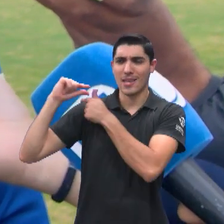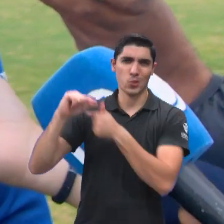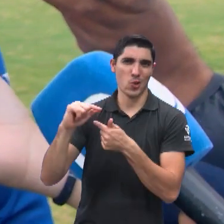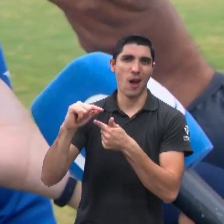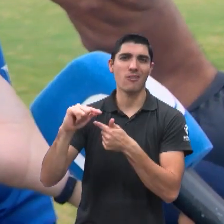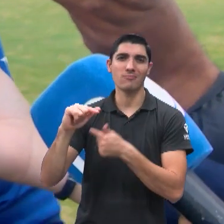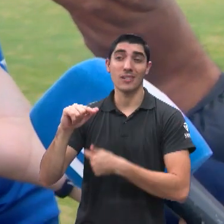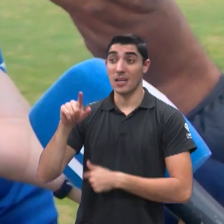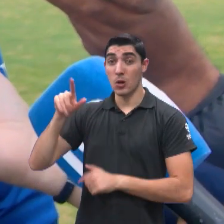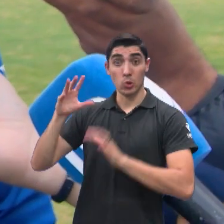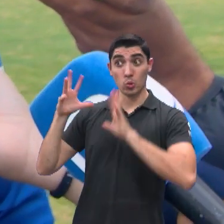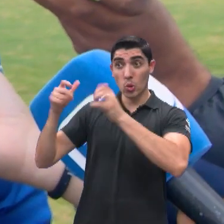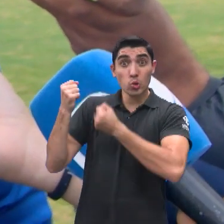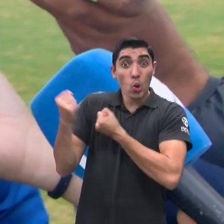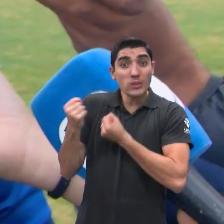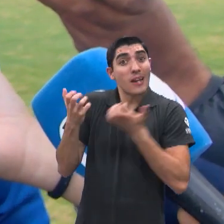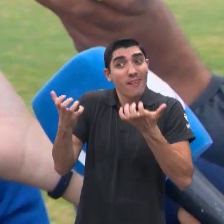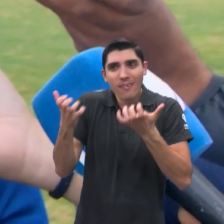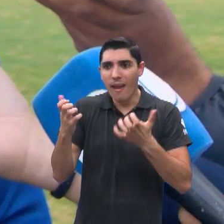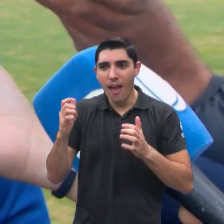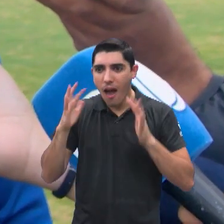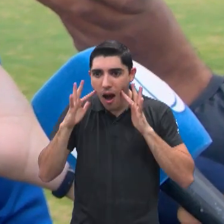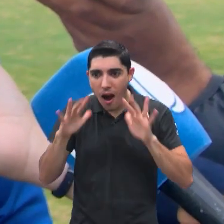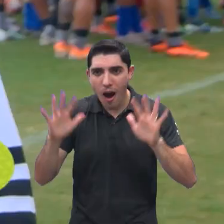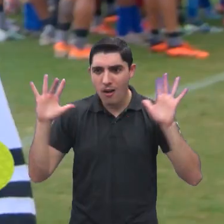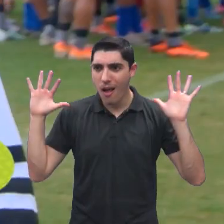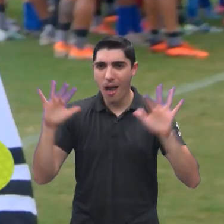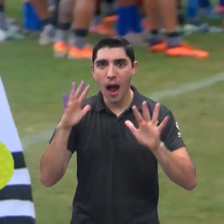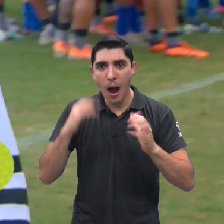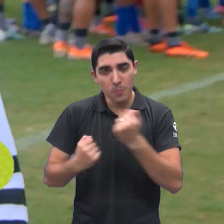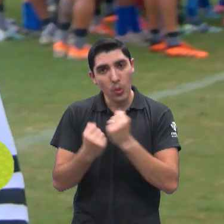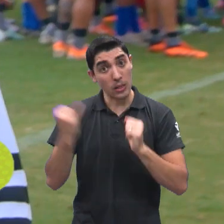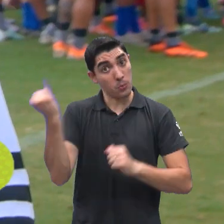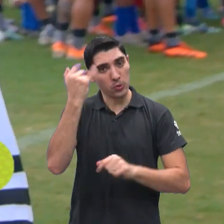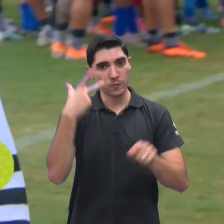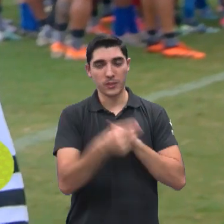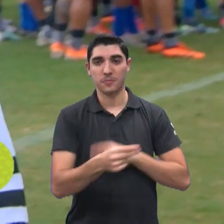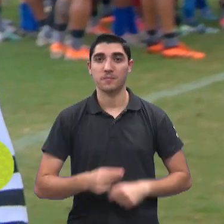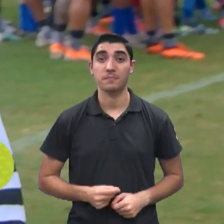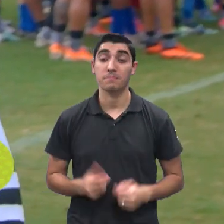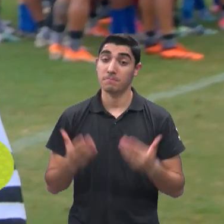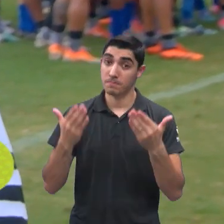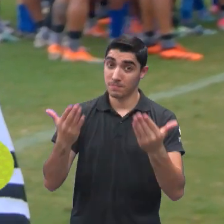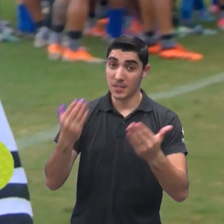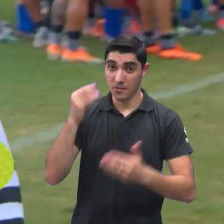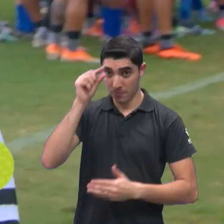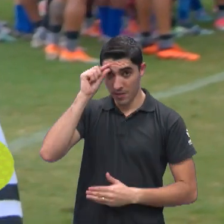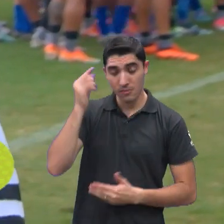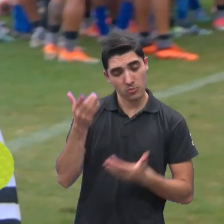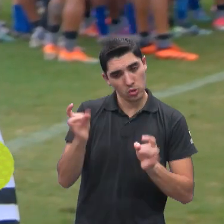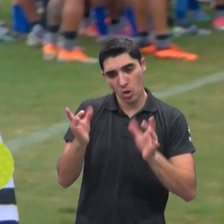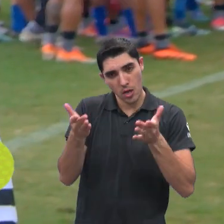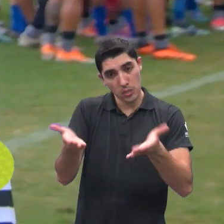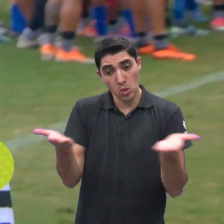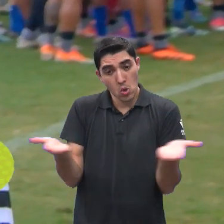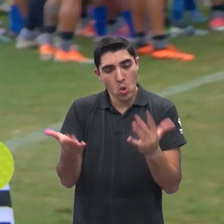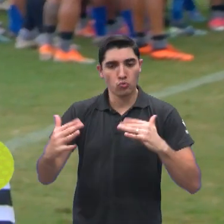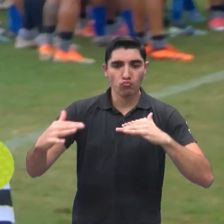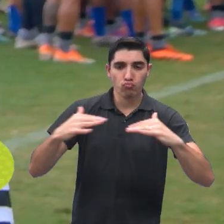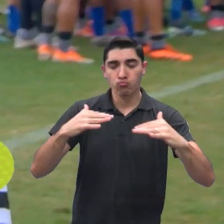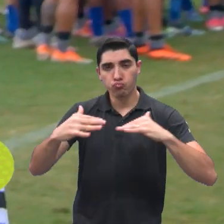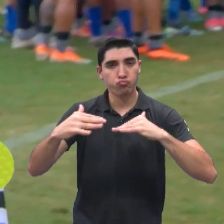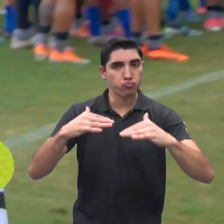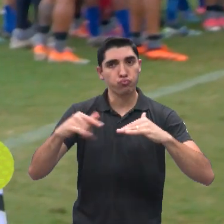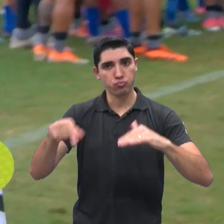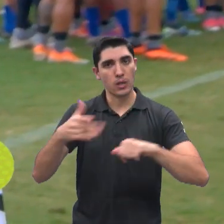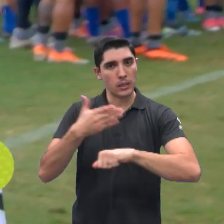torcedor. Então começar com o pé direito é fundamental para o início de uma competição. Então é isso, Vieira, essa foi a movimentação de hoje da Águia do Vale.